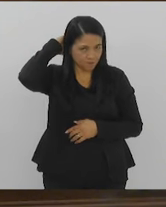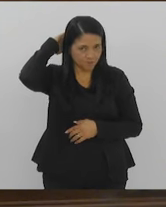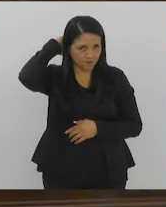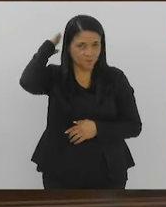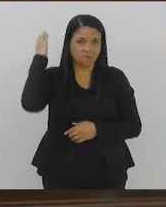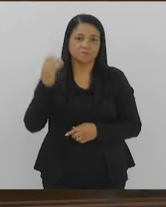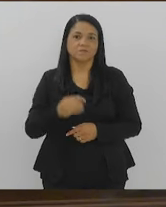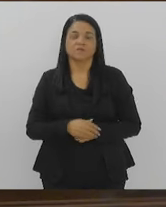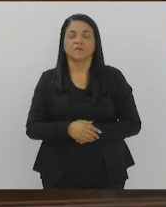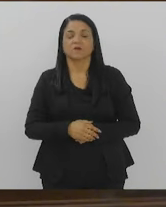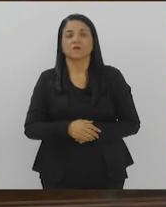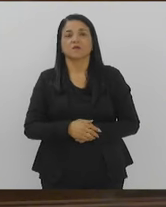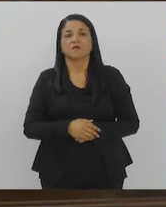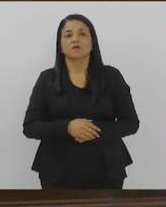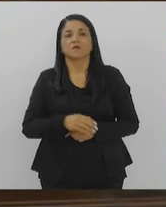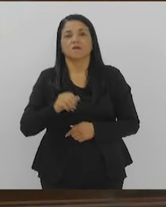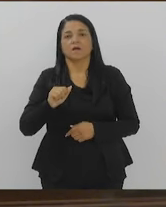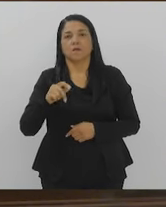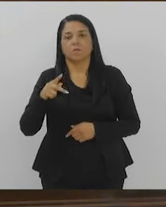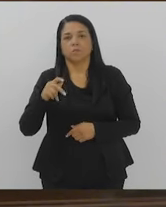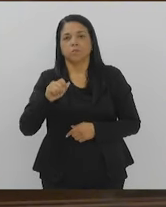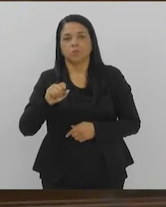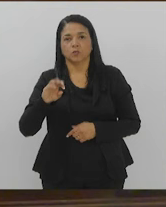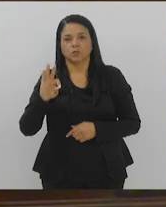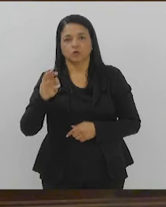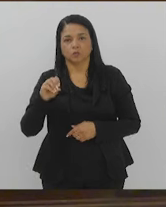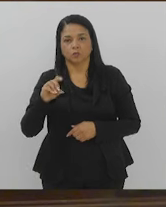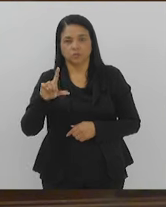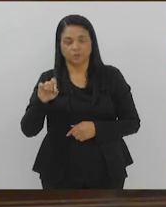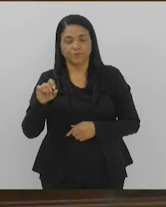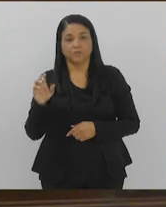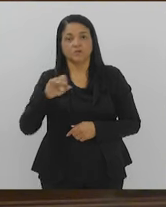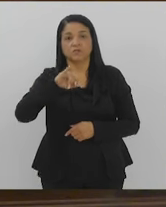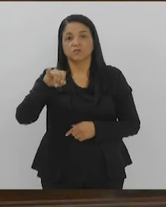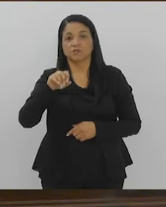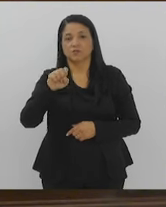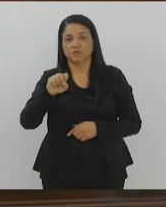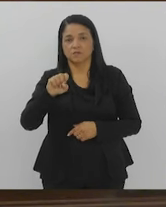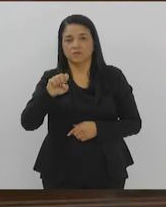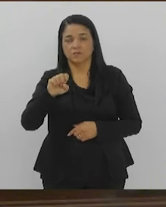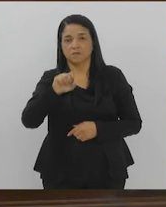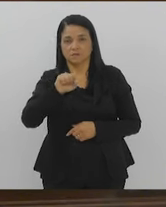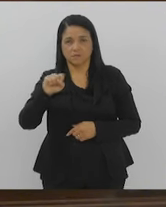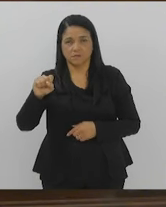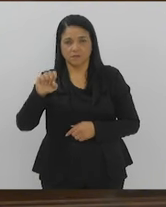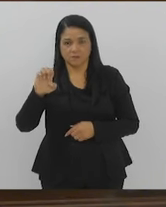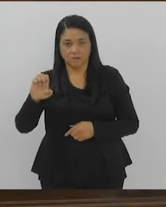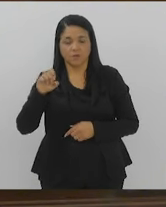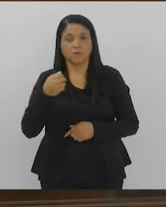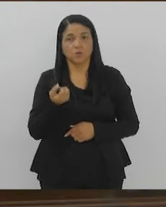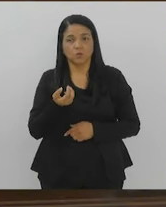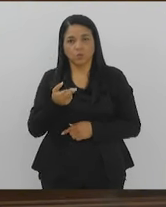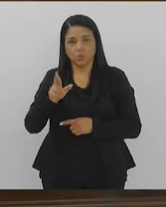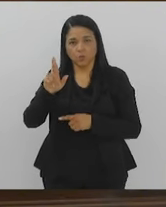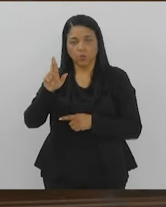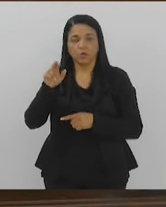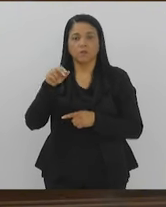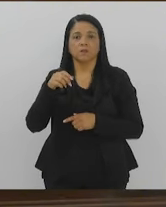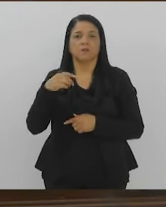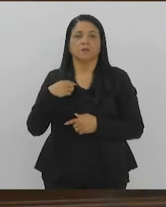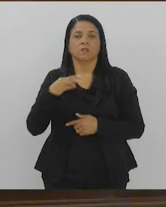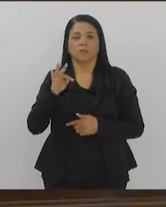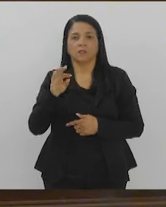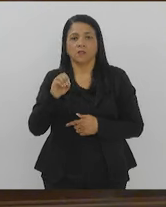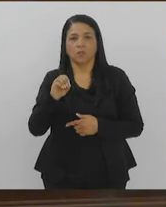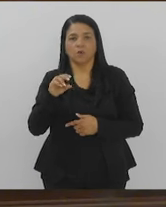nosso querido apóstolo Jessé Maurício, que é doutor em teologia e representa o